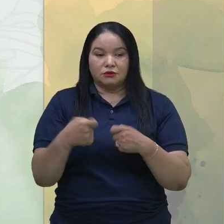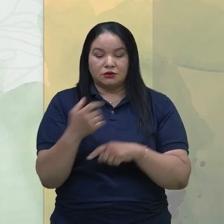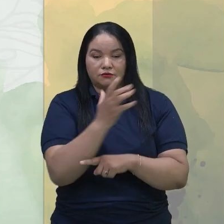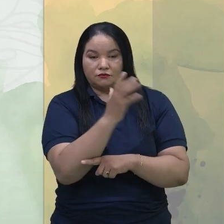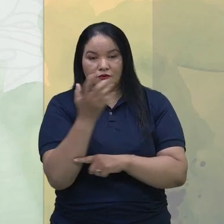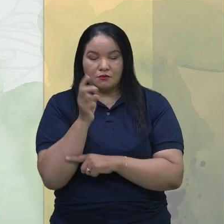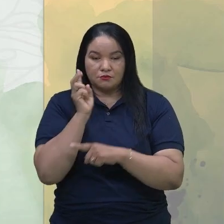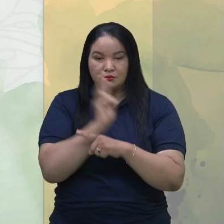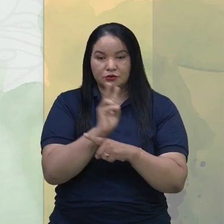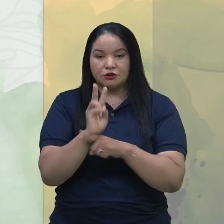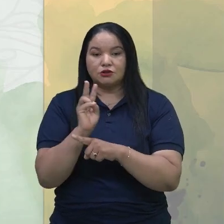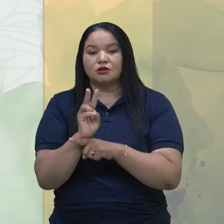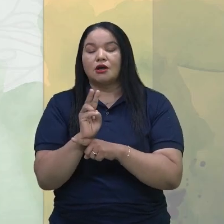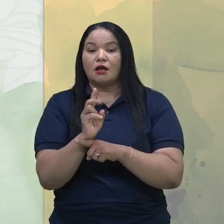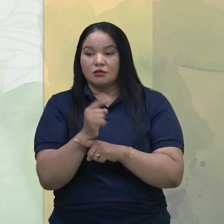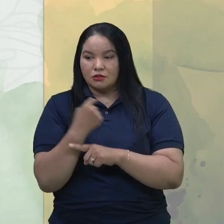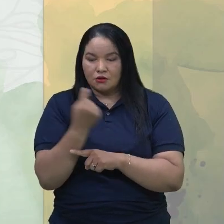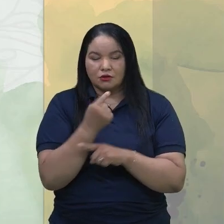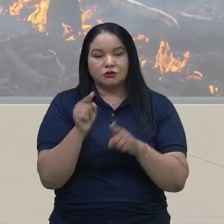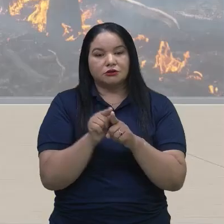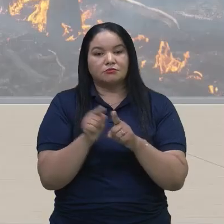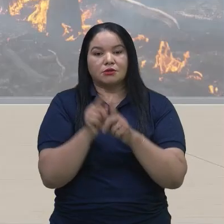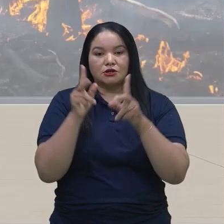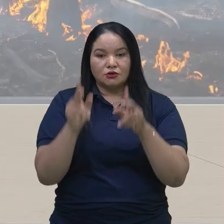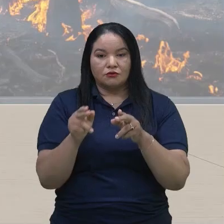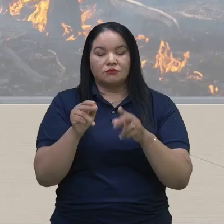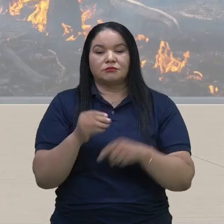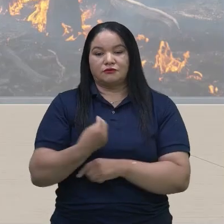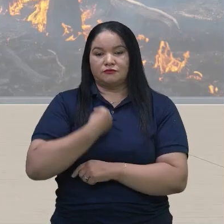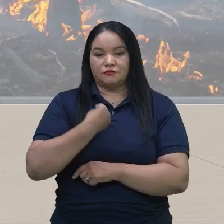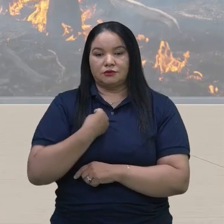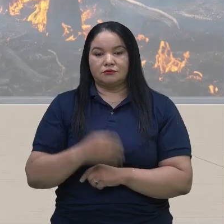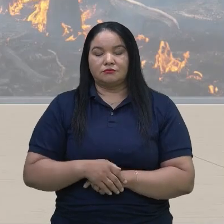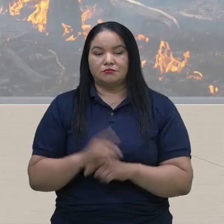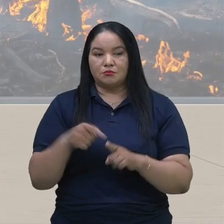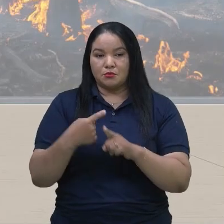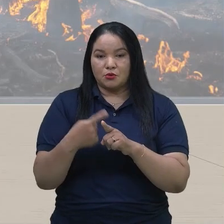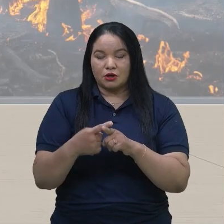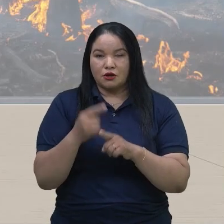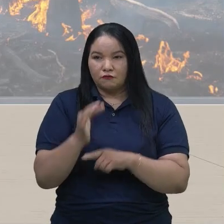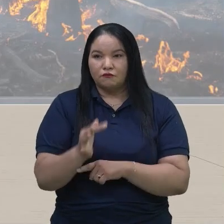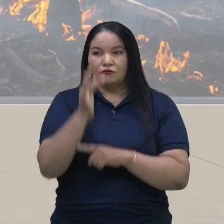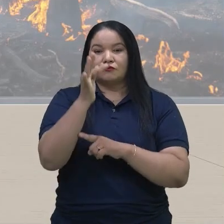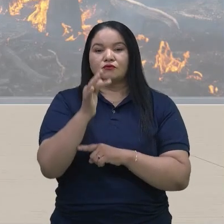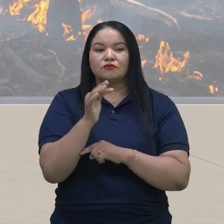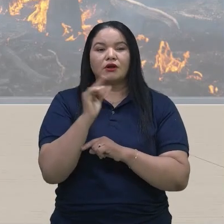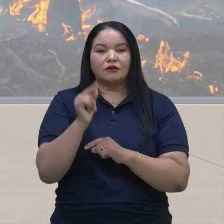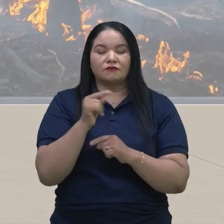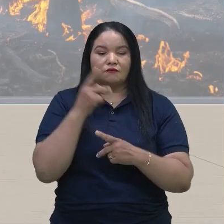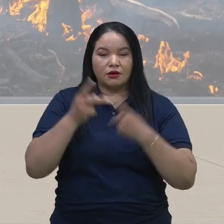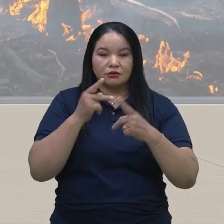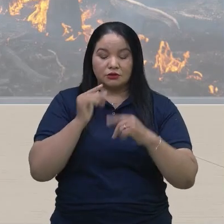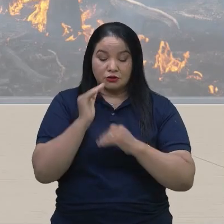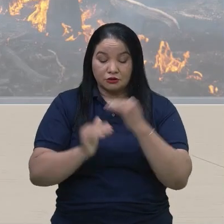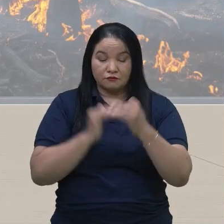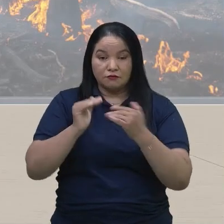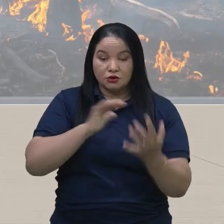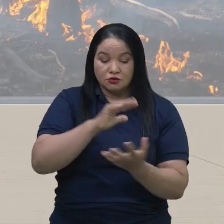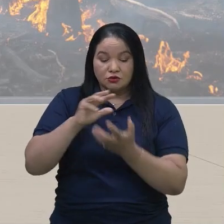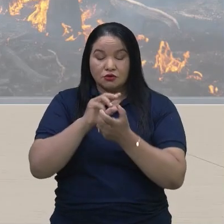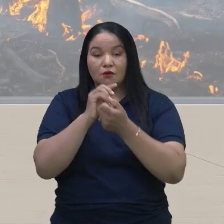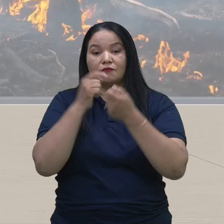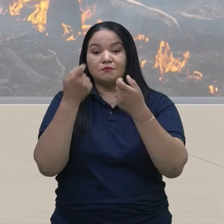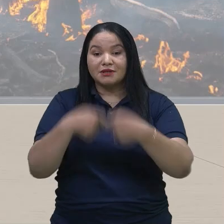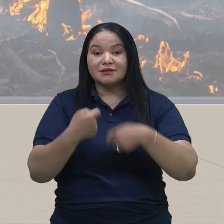é proteger a nós mesmos, né? Nós falamos aí dessa questão do futuro, a gente pode pontuar o desenvolvimento sustentável, né? A gente precisa também